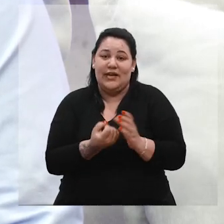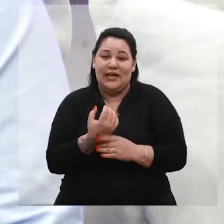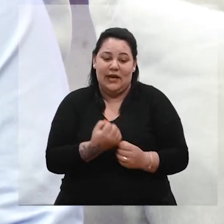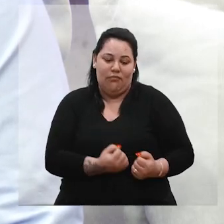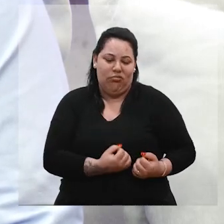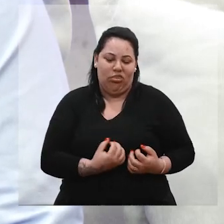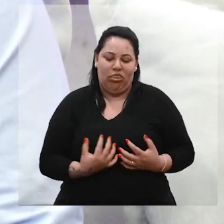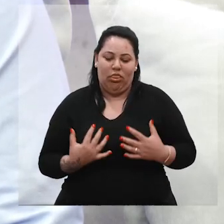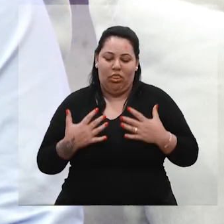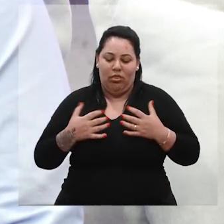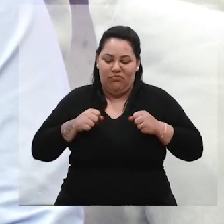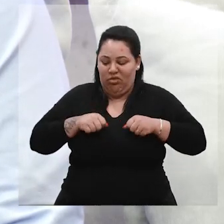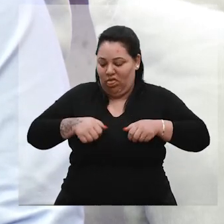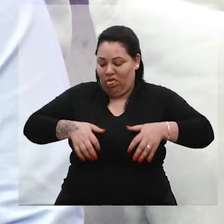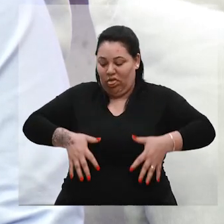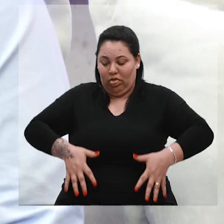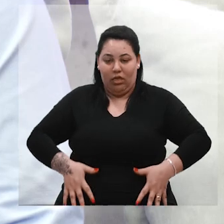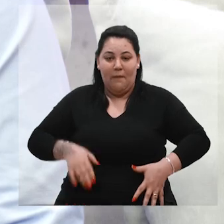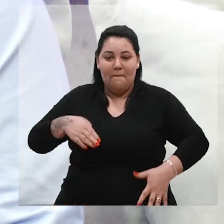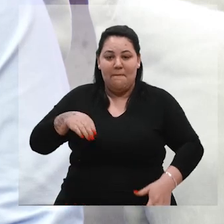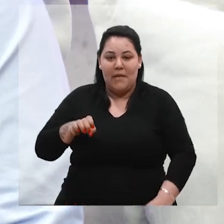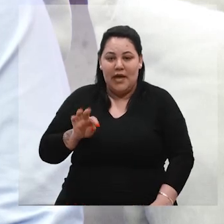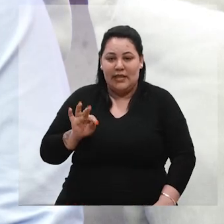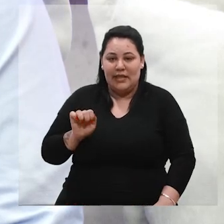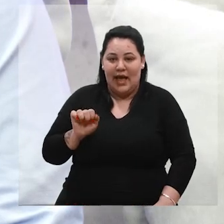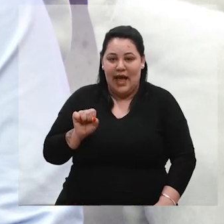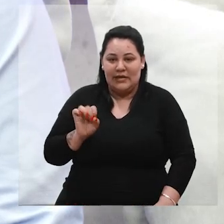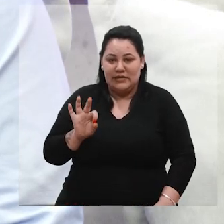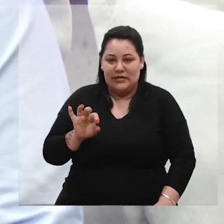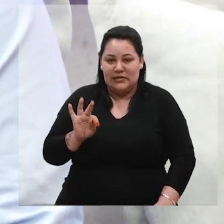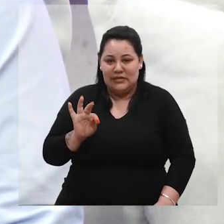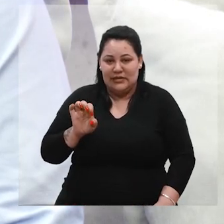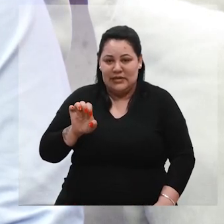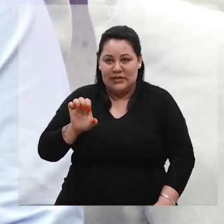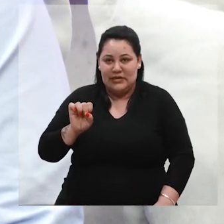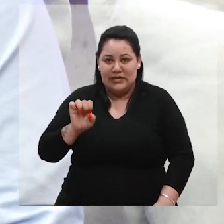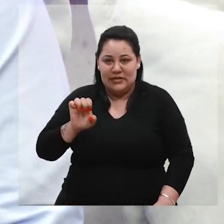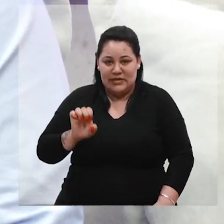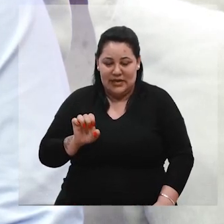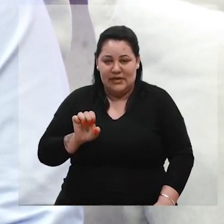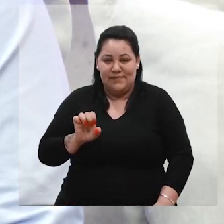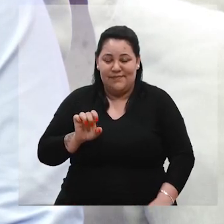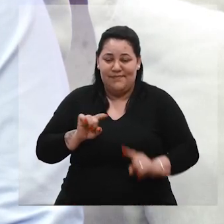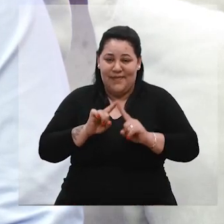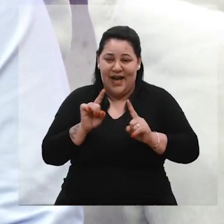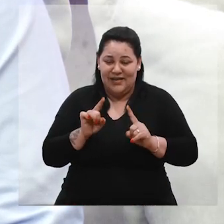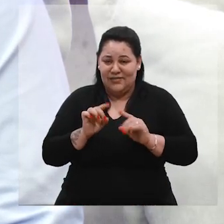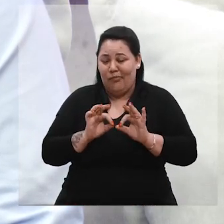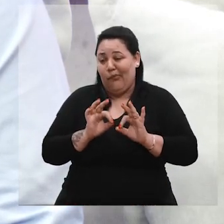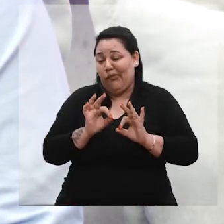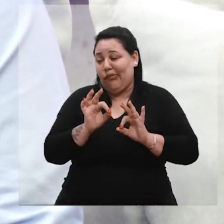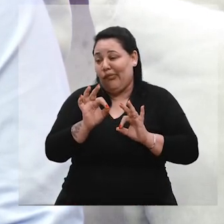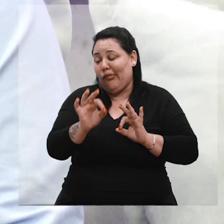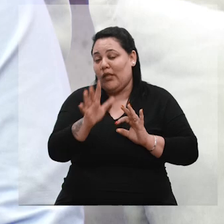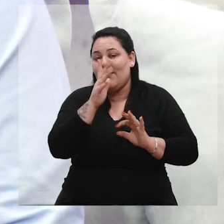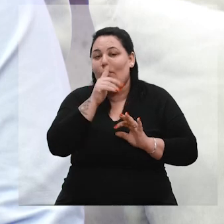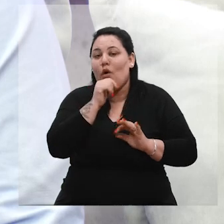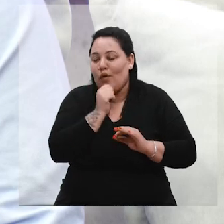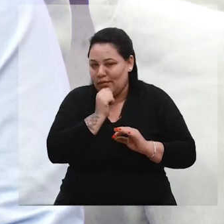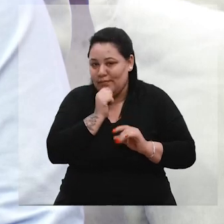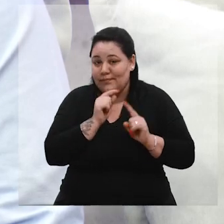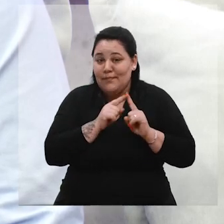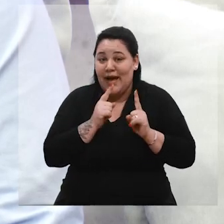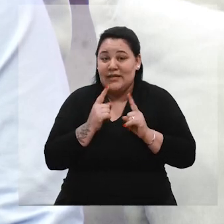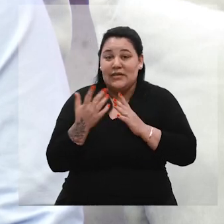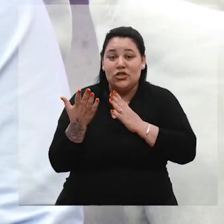metástase, mas é um tumor longo, sabe? Que não é daquilo, enfim, que a paciente vai vir a falecer. Já nos pacientes jovens,